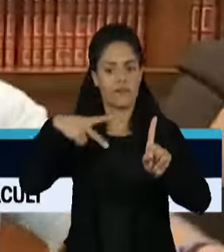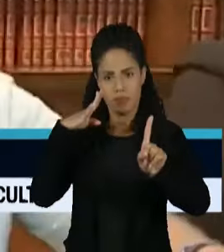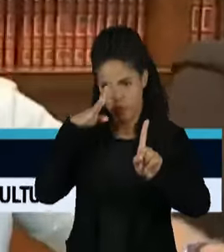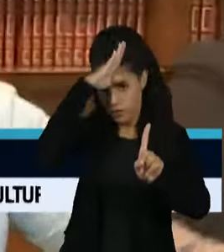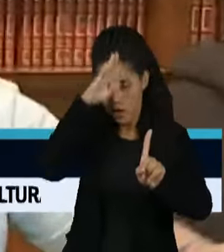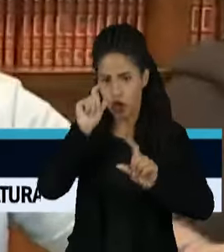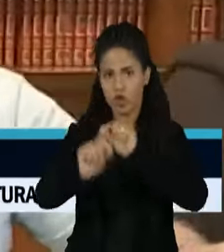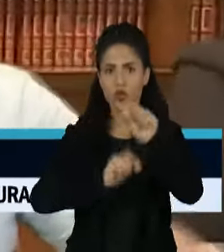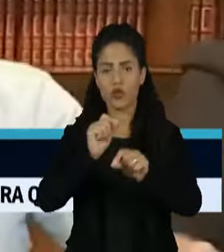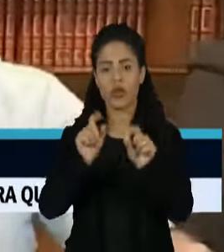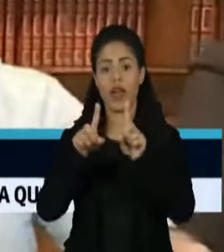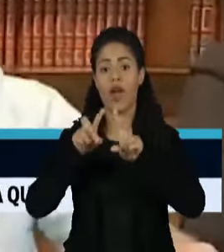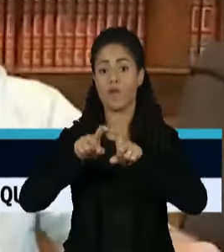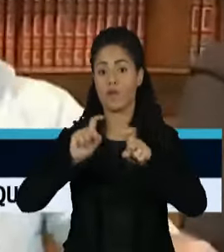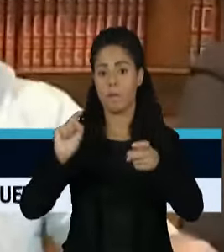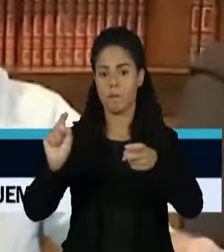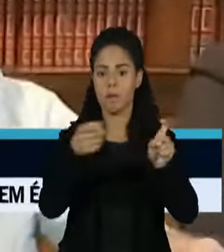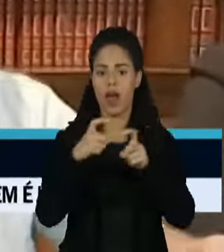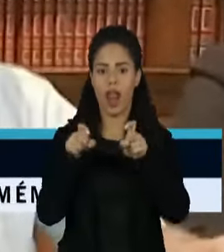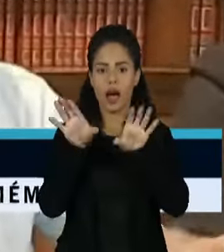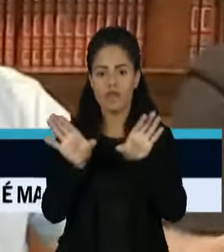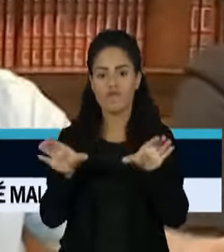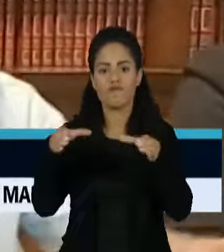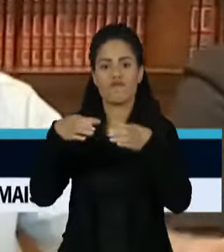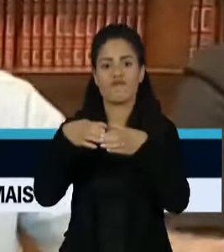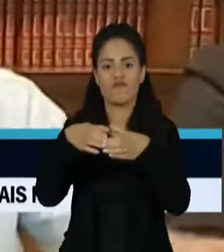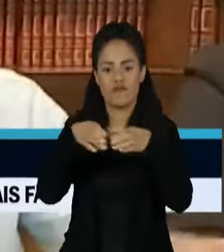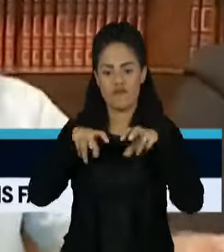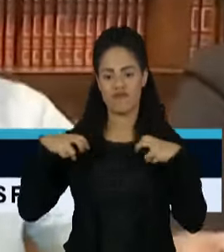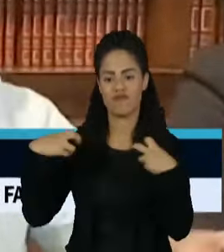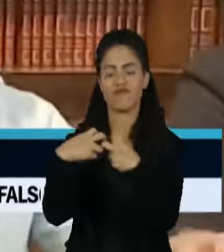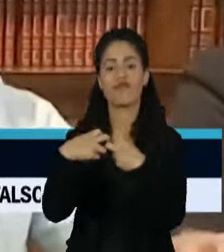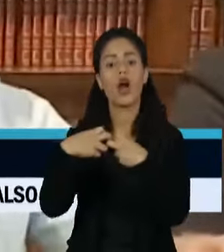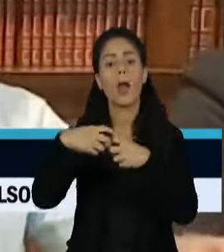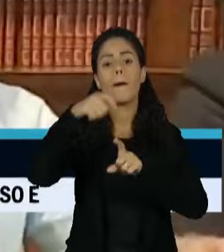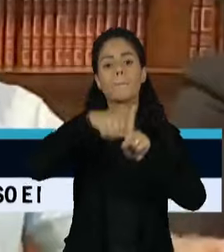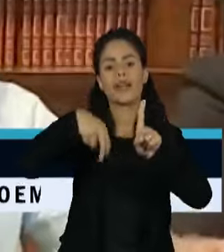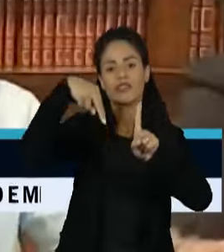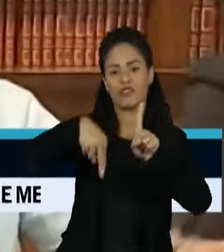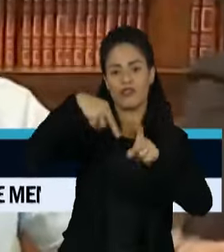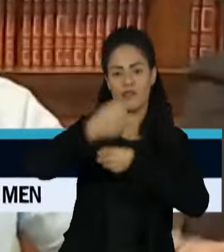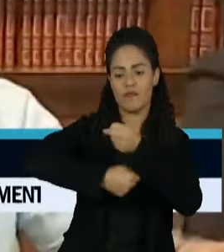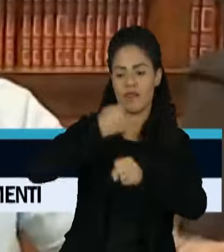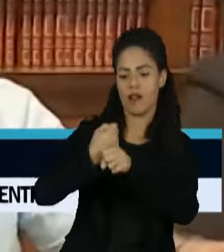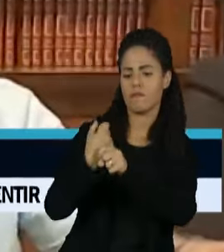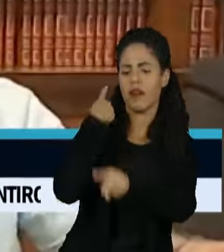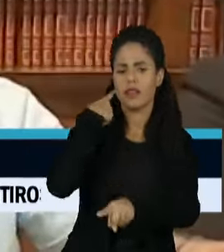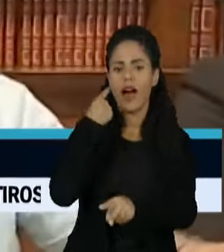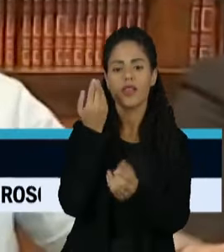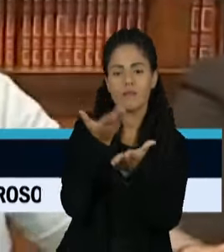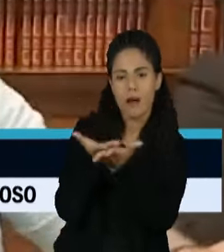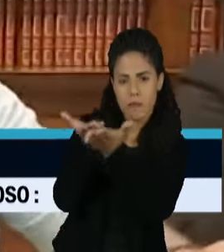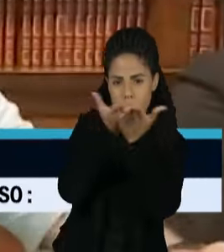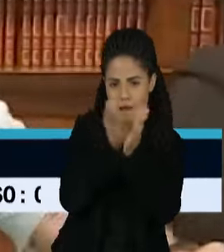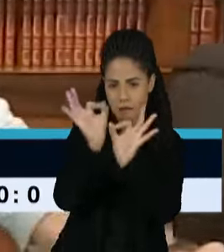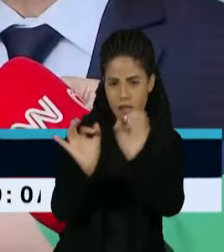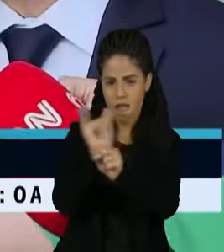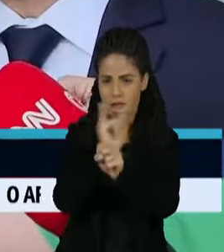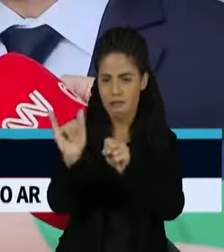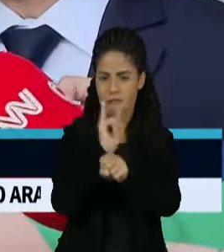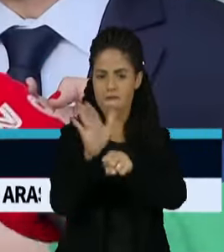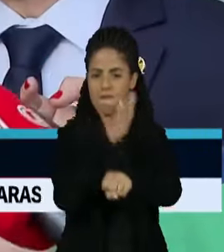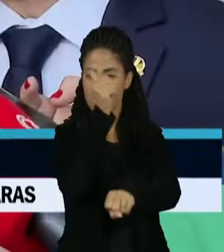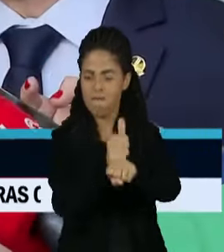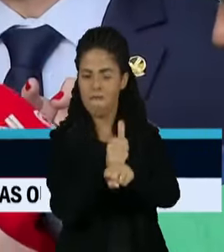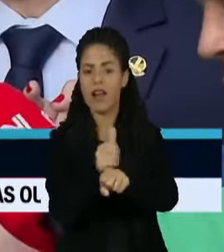República se reuniu com a cúpula das Forças Armadas em novembro do ano passado para estudar um golpe de Estado.